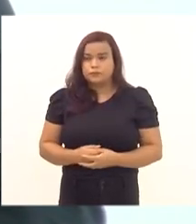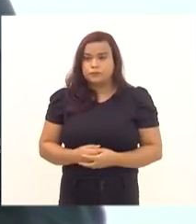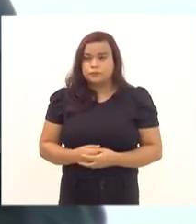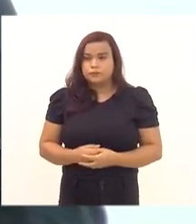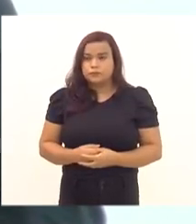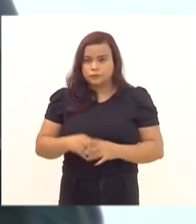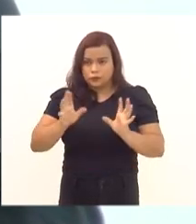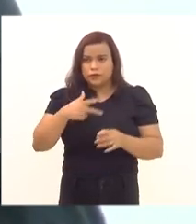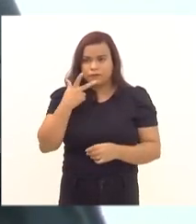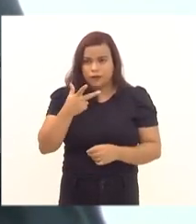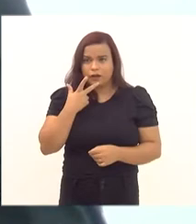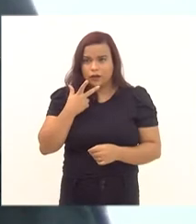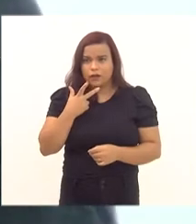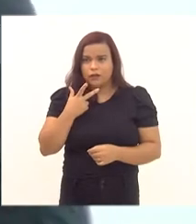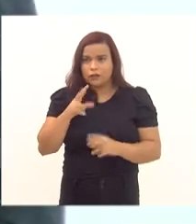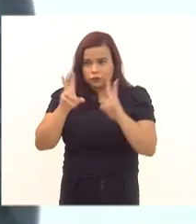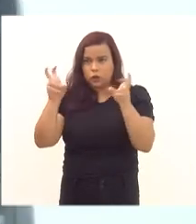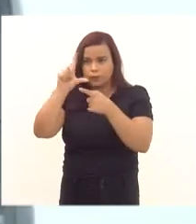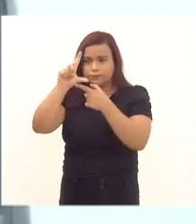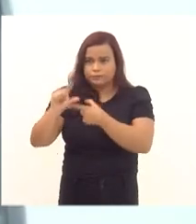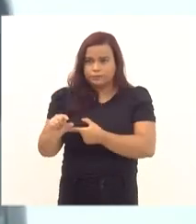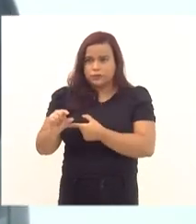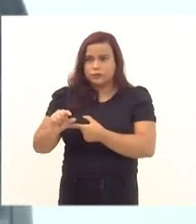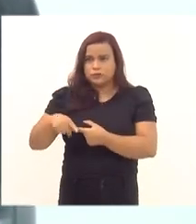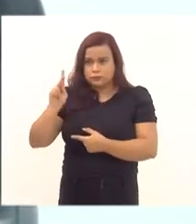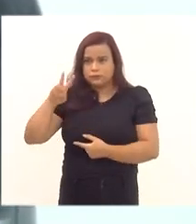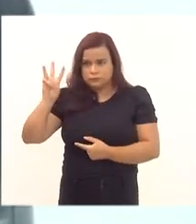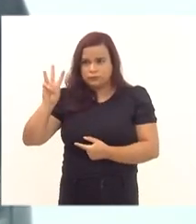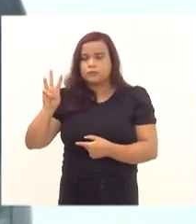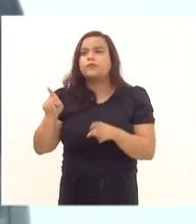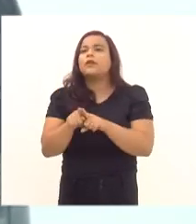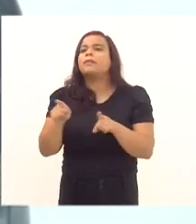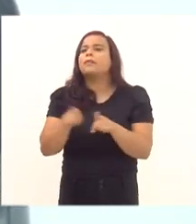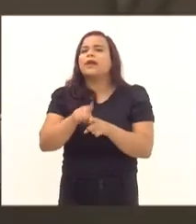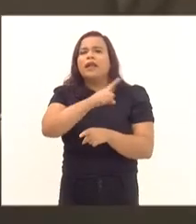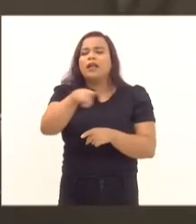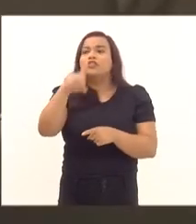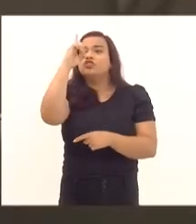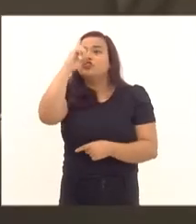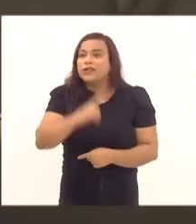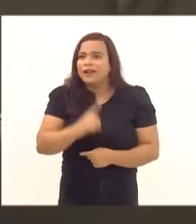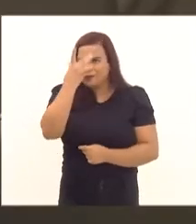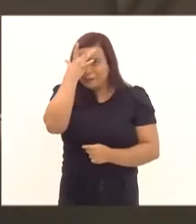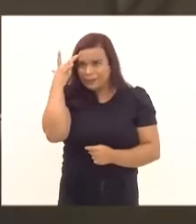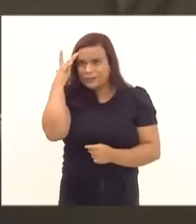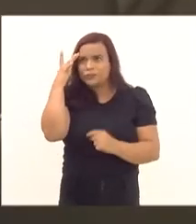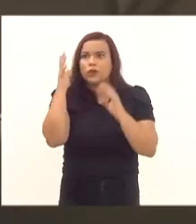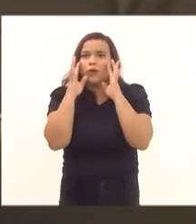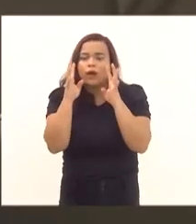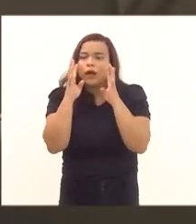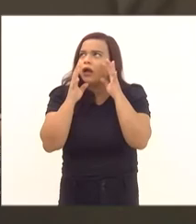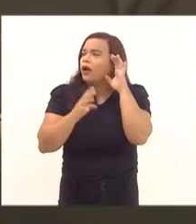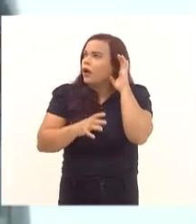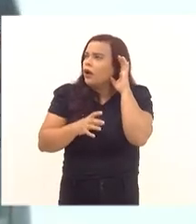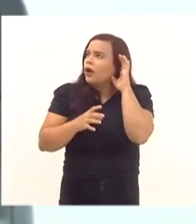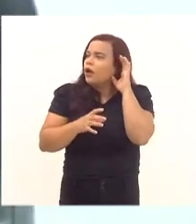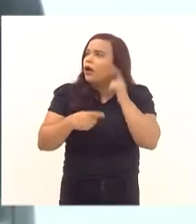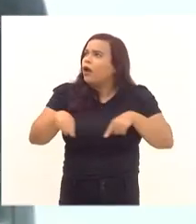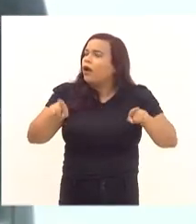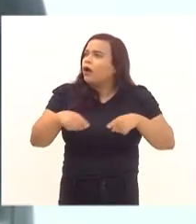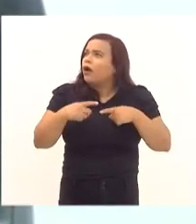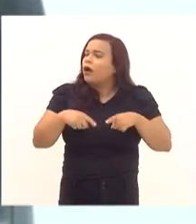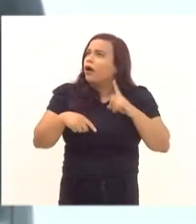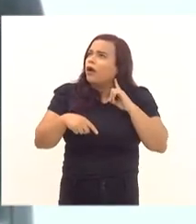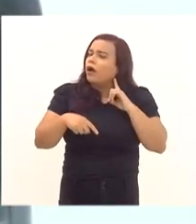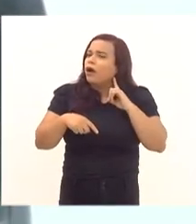já falei da potência já falei do que eles tão tirando o direito das pessoas ouvirem a rádio MEC e